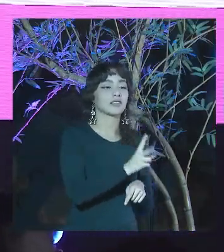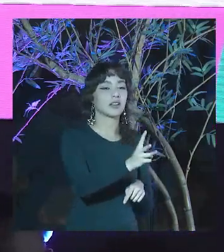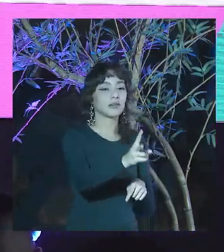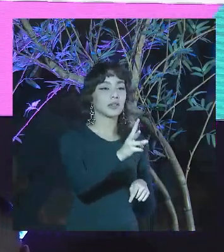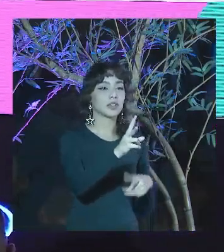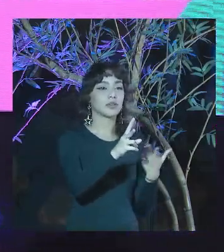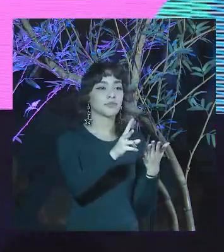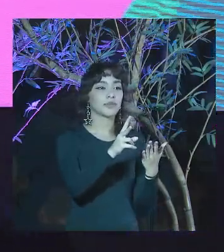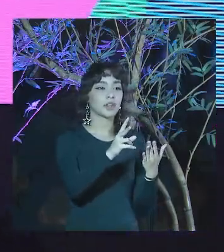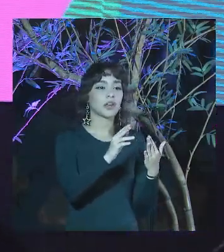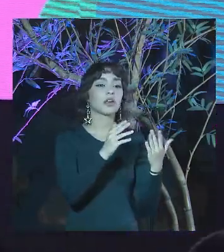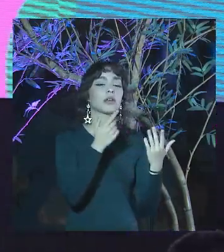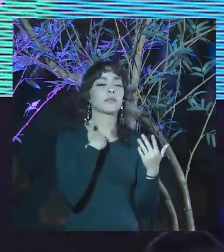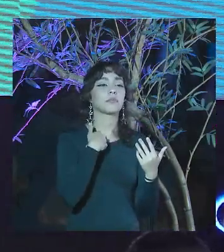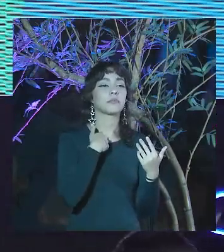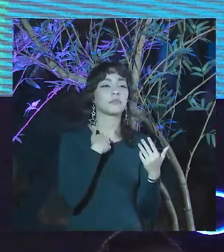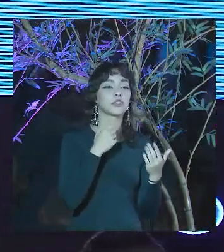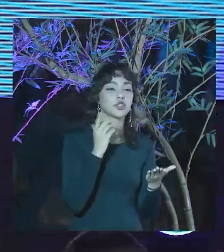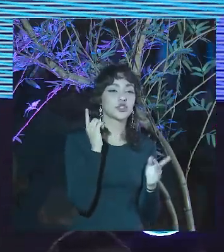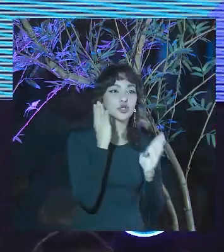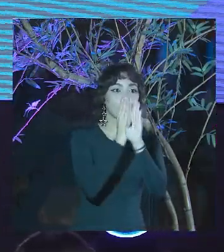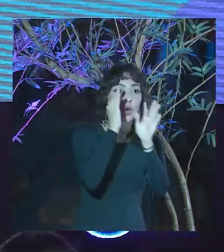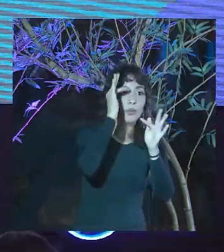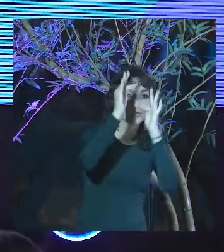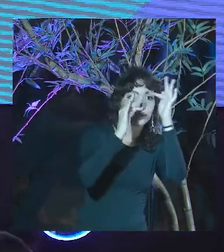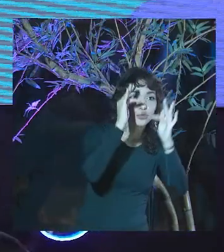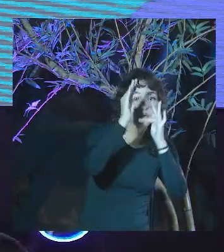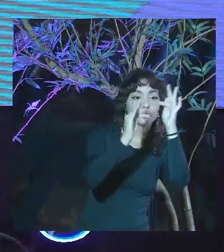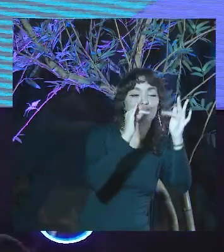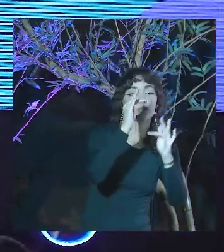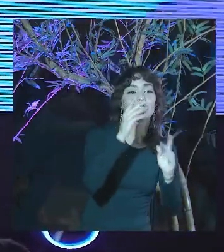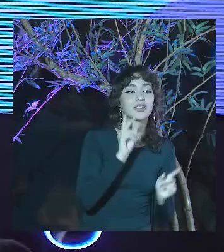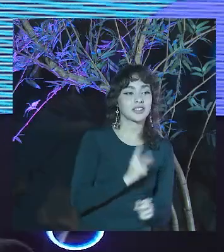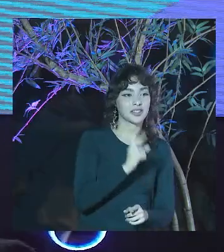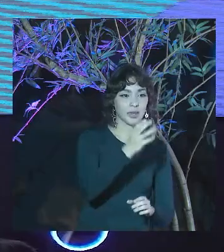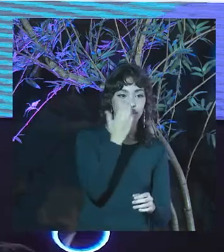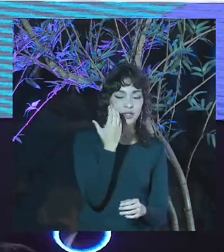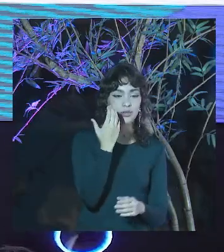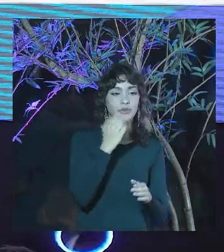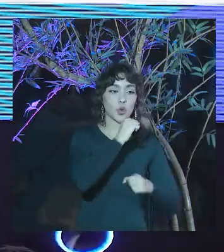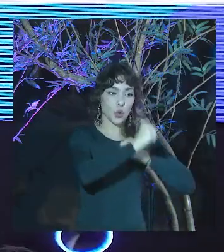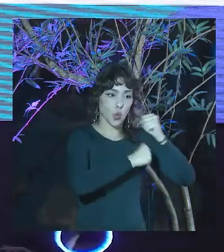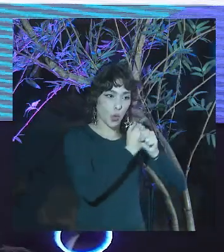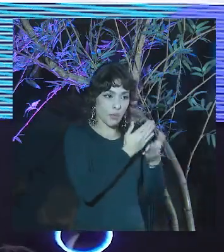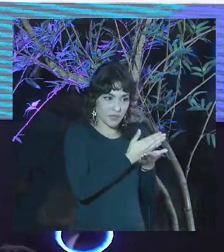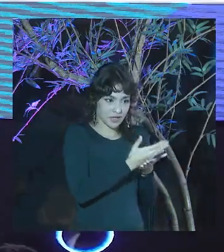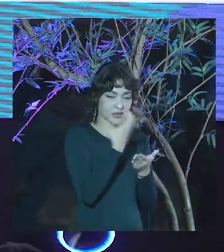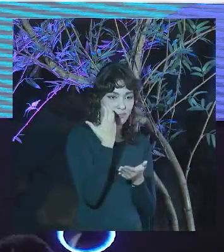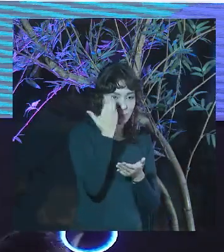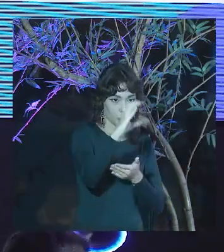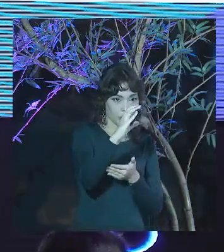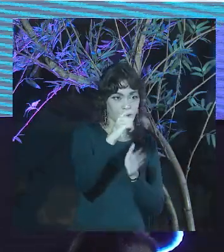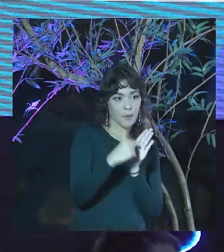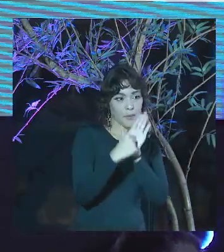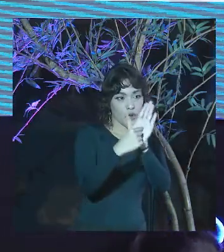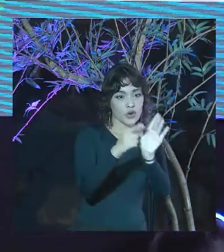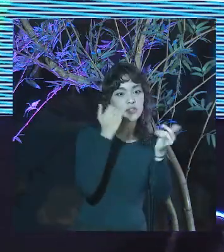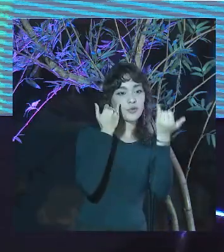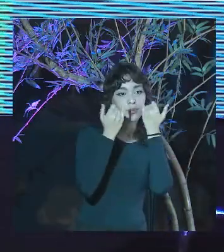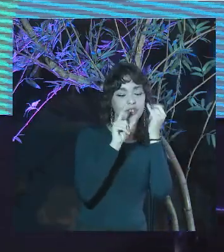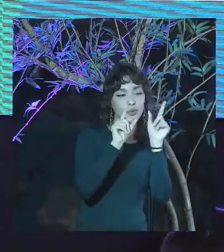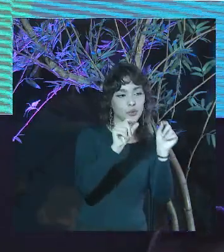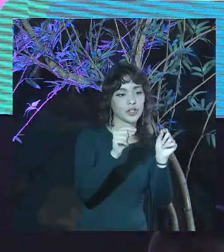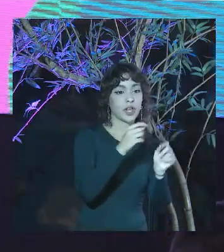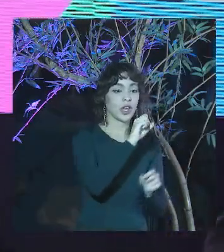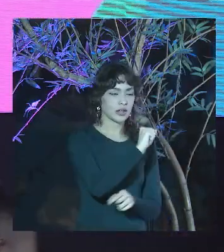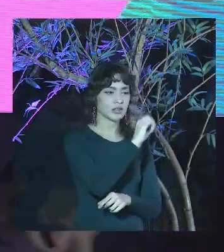previsões que ele faz todo ano. Ele é um americano e ele faz publicação no começo de ano, ele apresenta essa informação. Scott